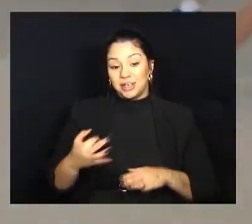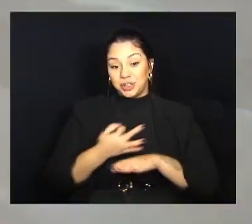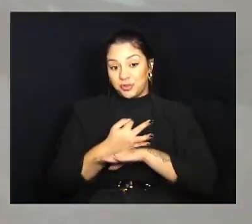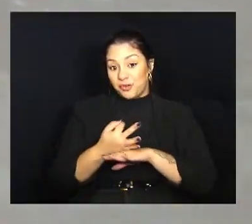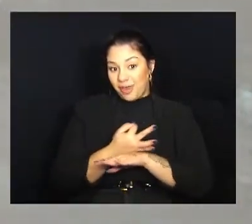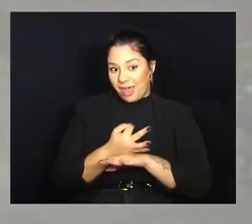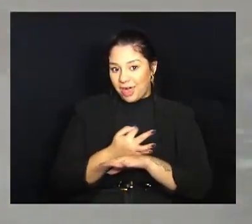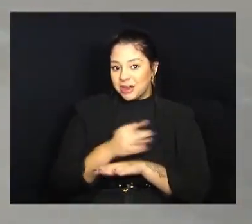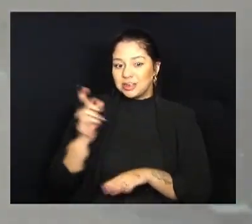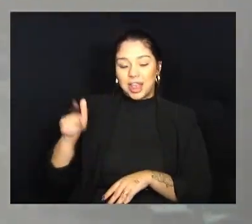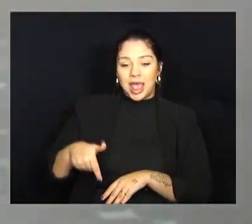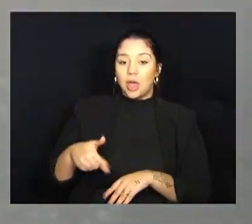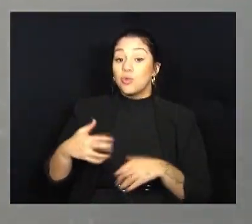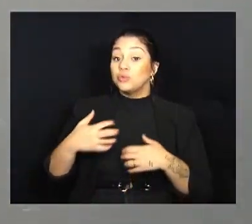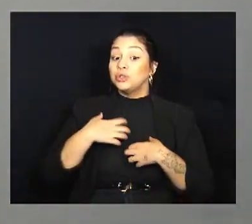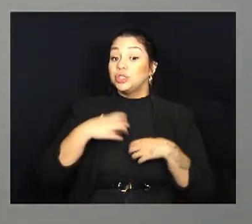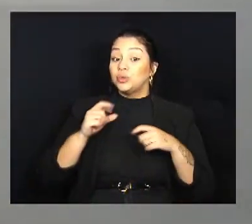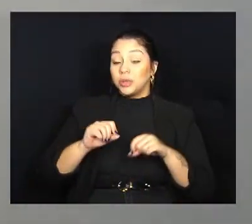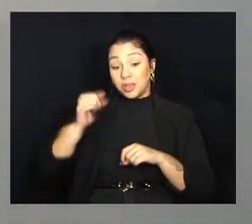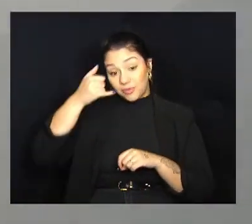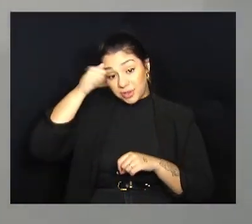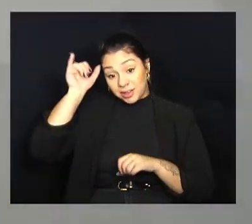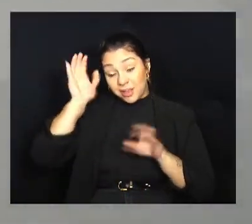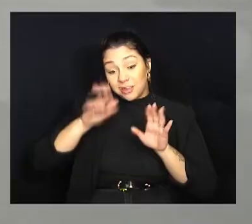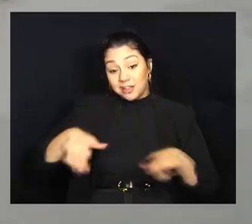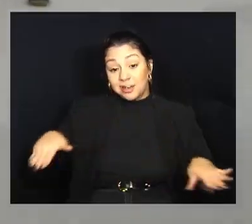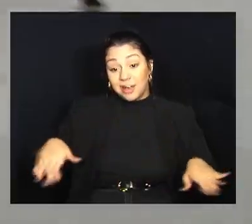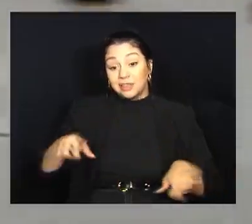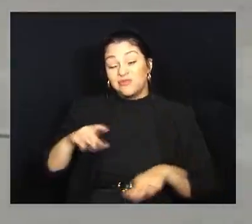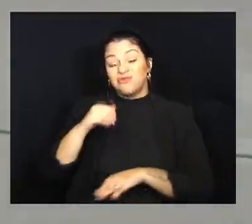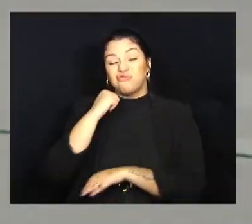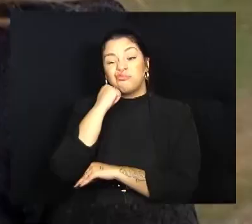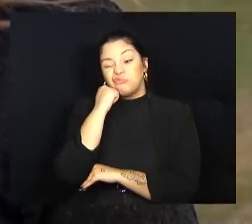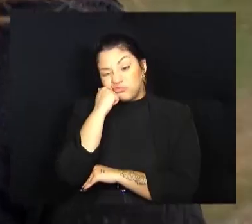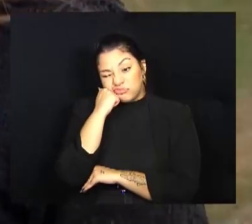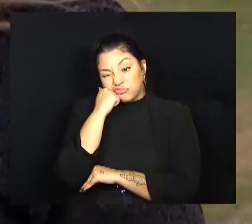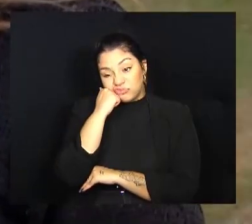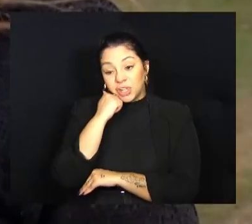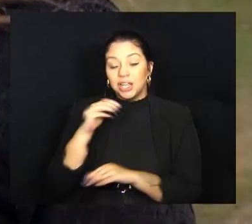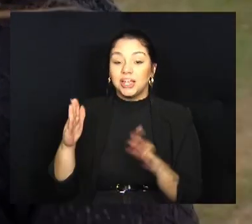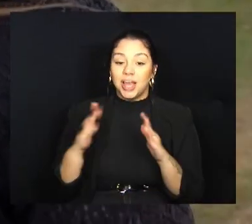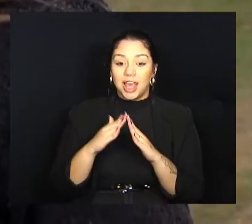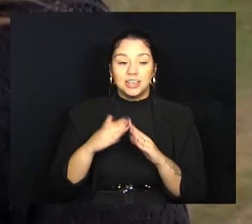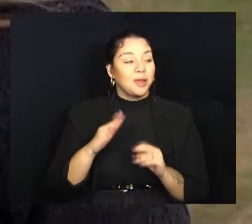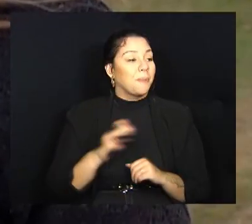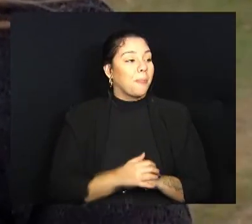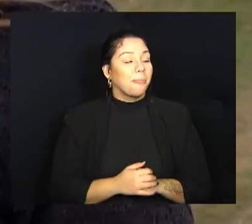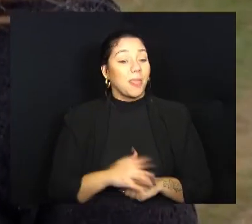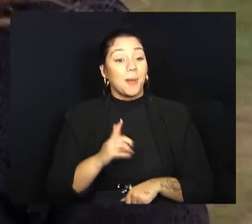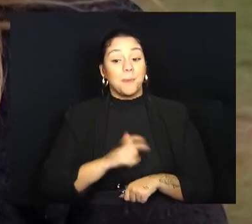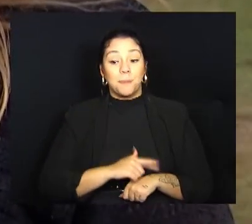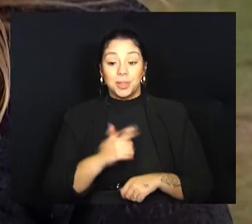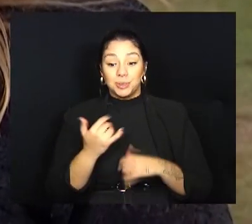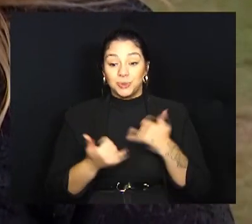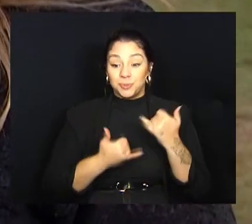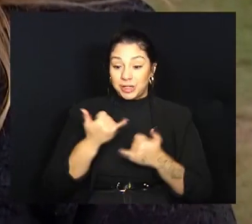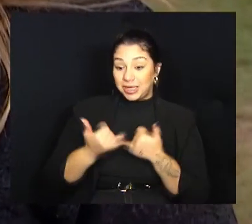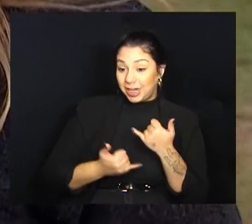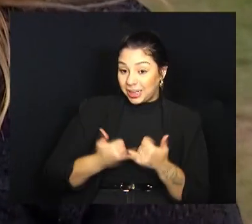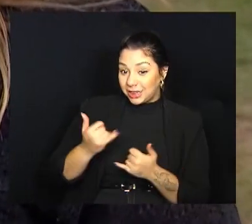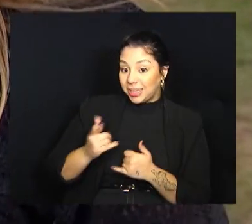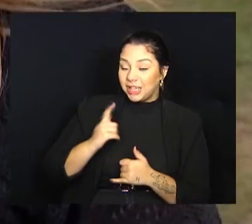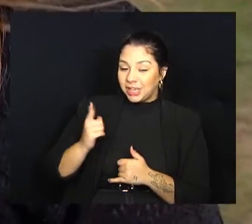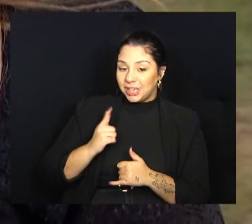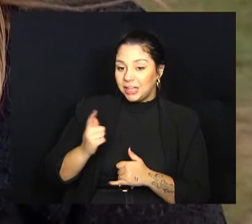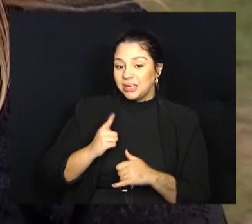ela, essa é uma forma de evitar que as crianças fiquem ociosas em casa. A recreação nos oferece tudo isso,